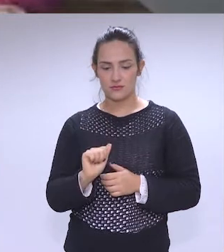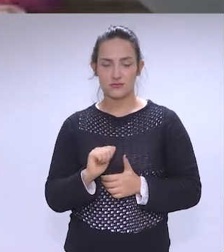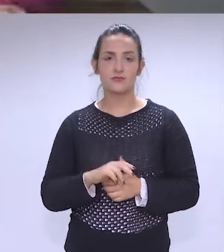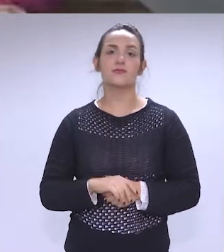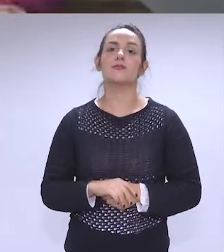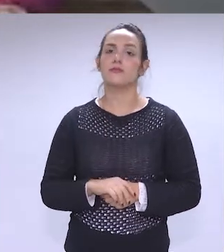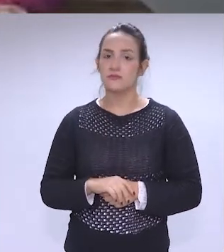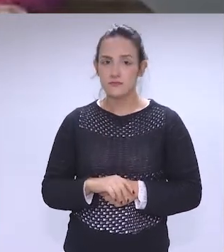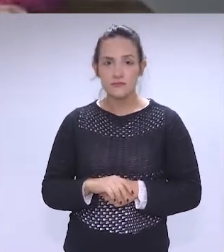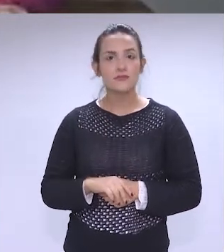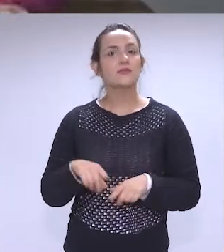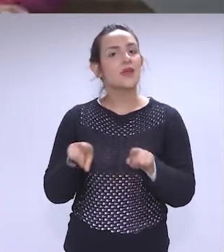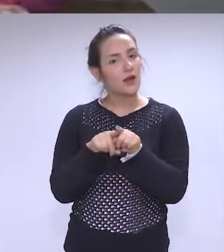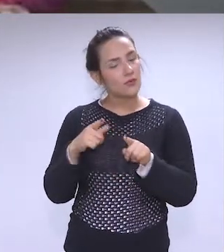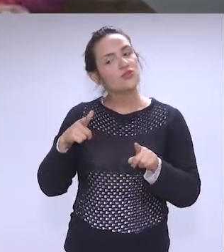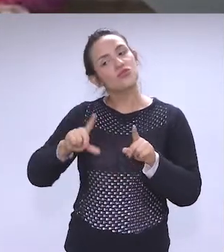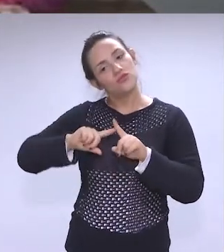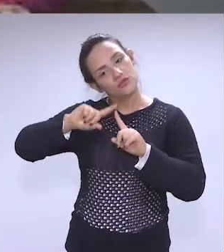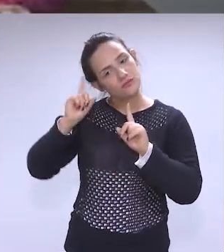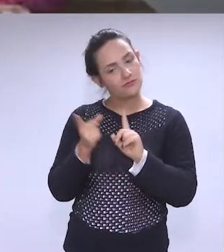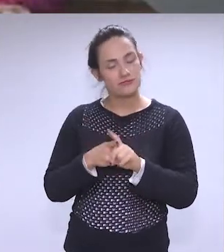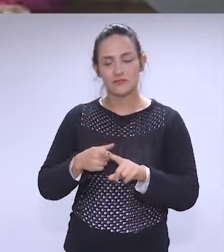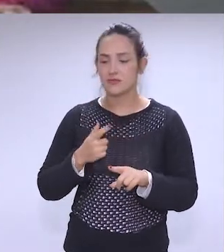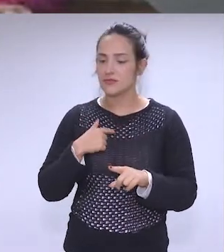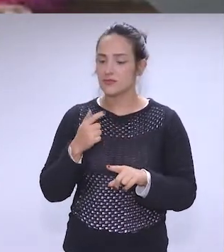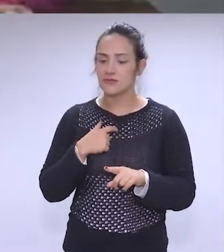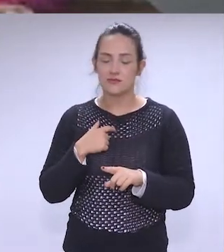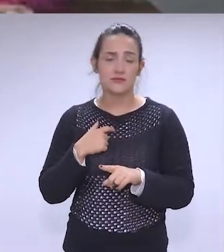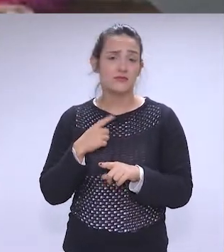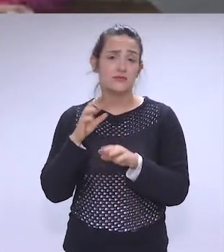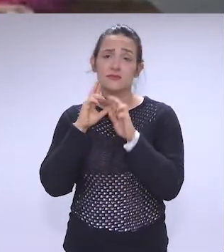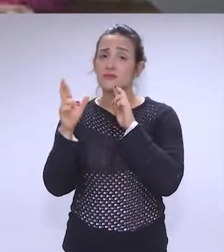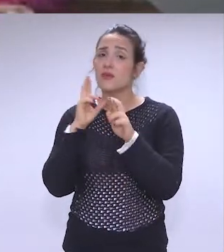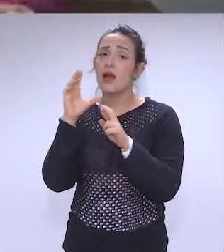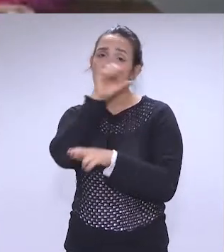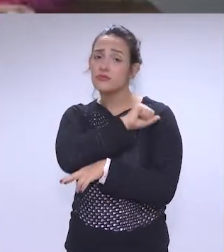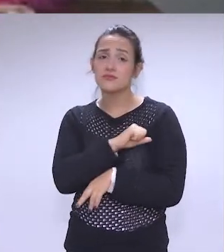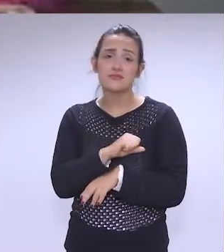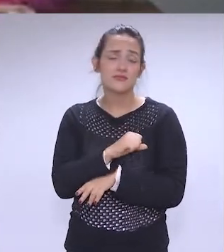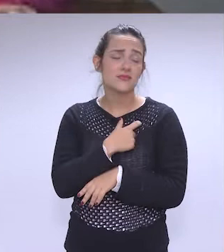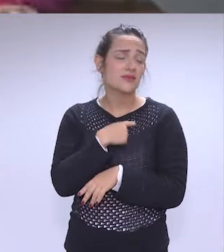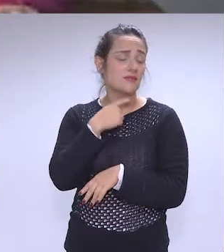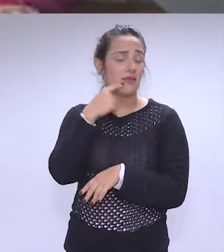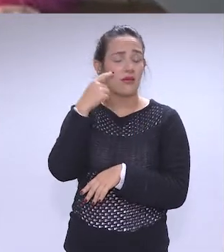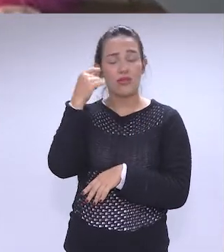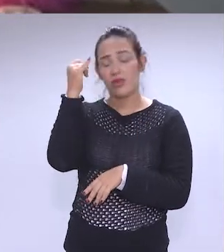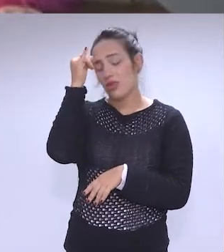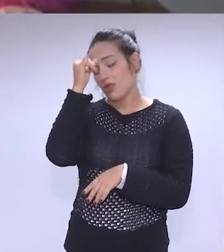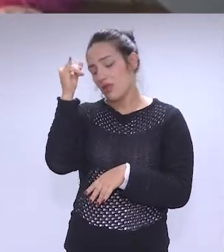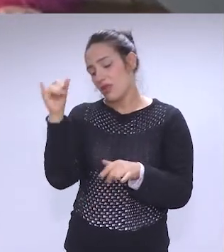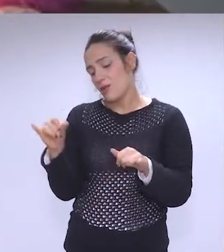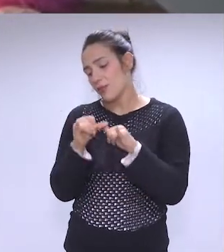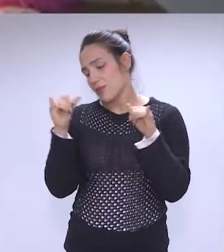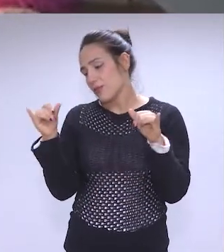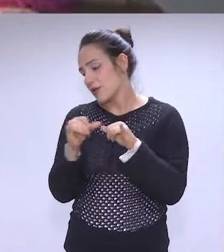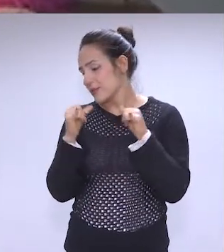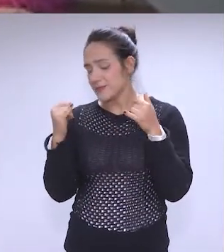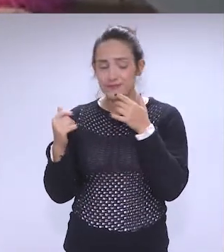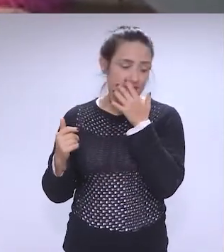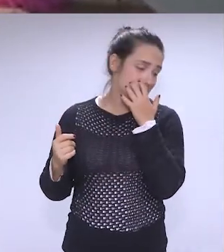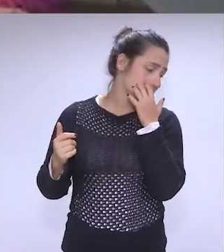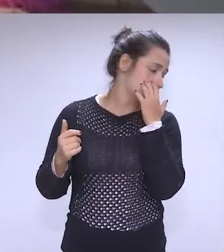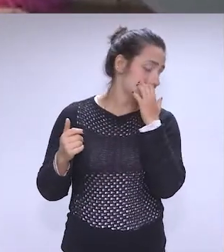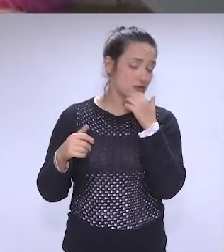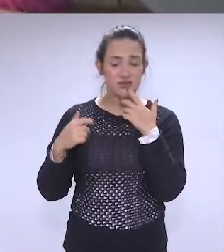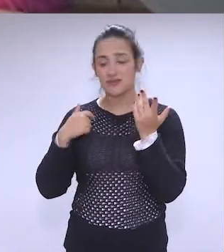bem descuidado mesmo. Foi de uma relação assim que nem... Foi do nada, né,